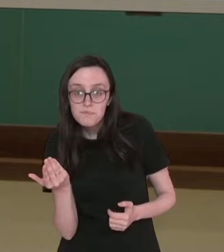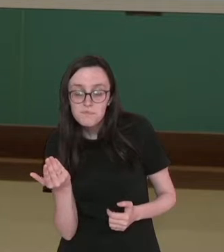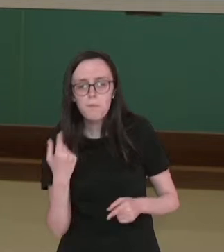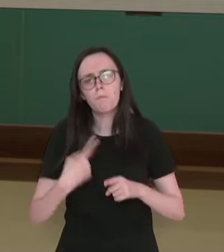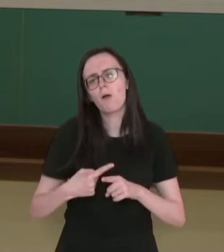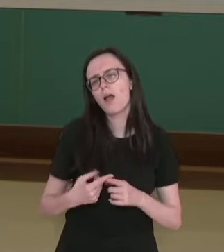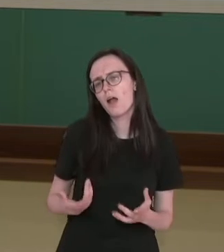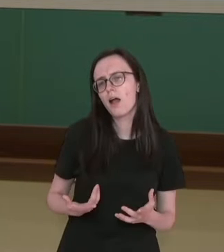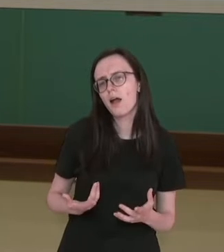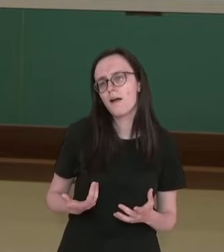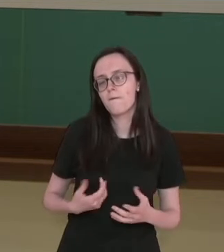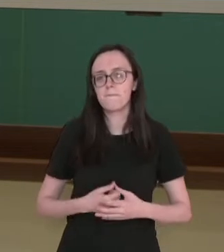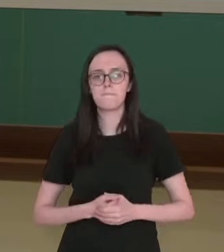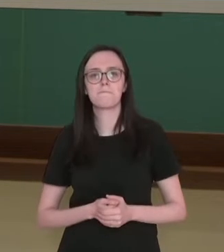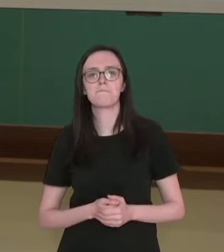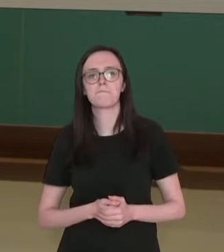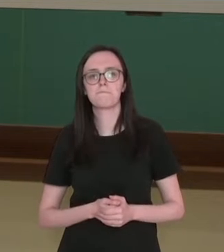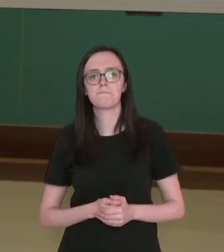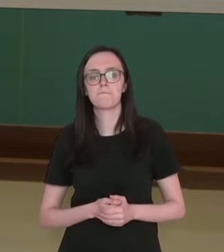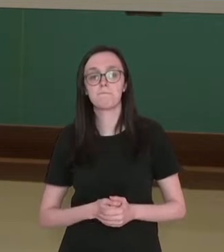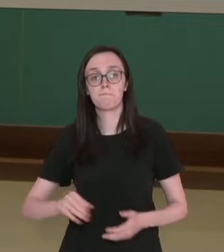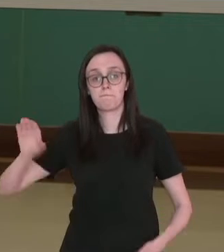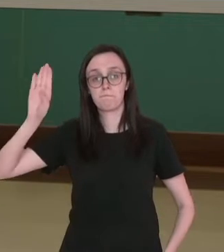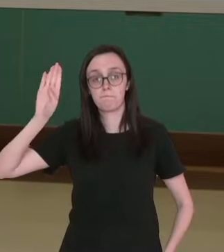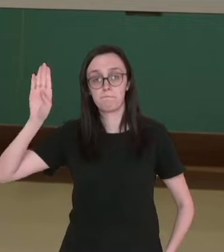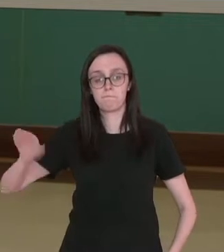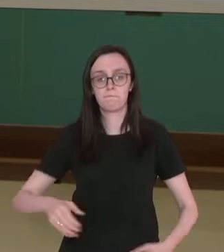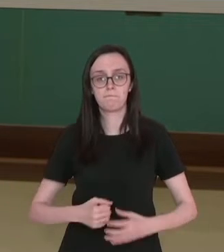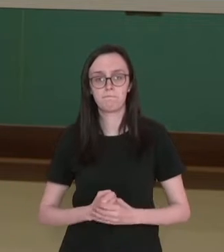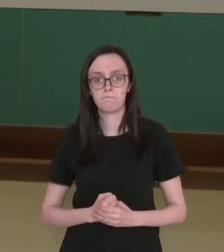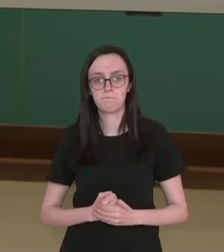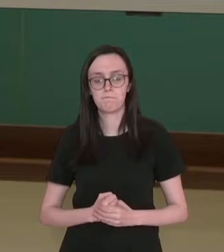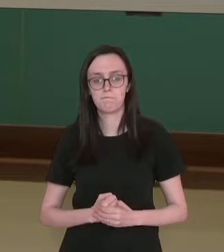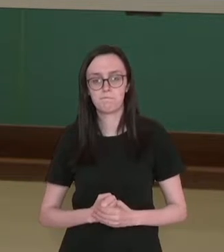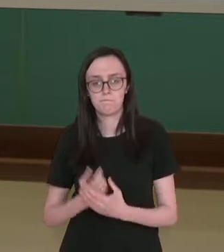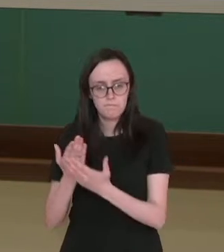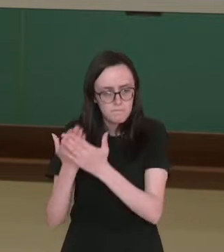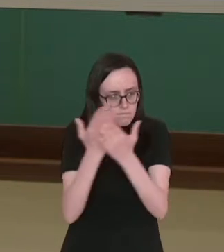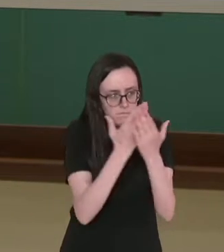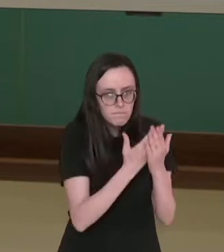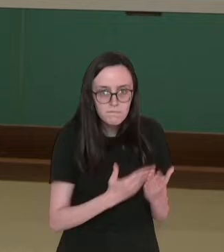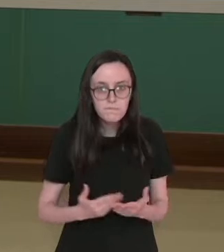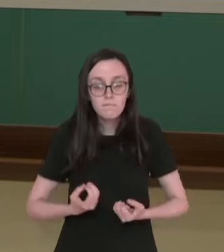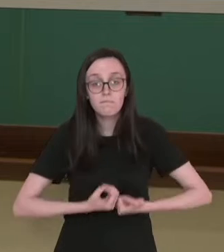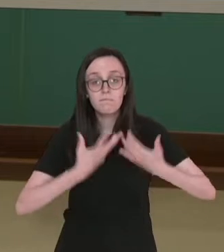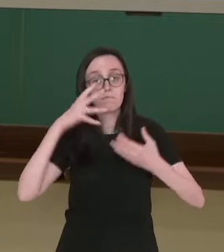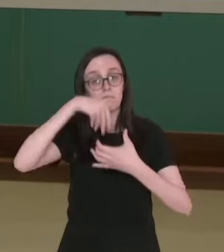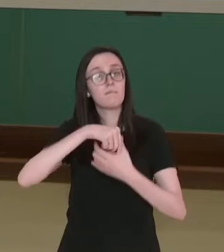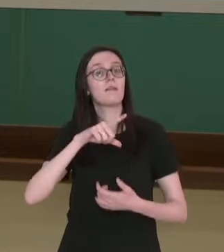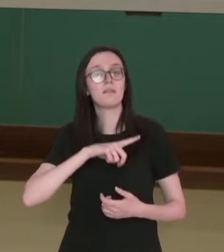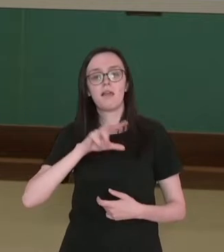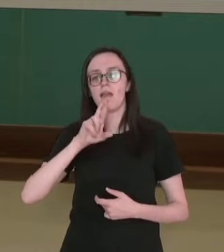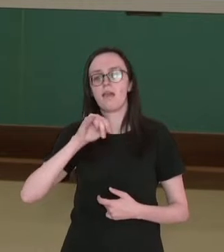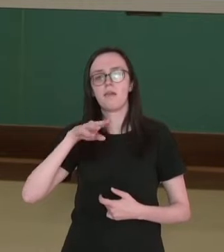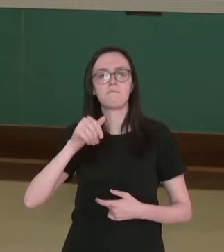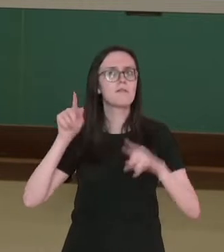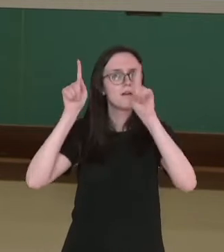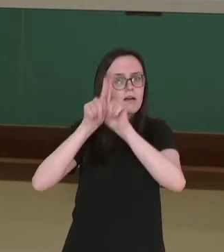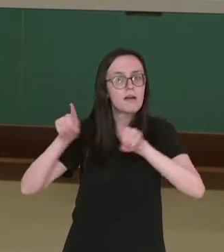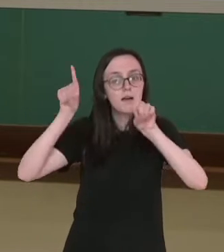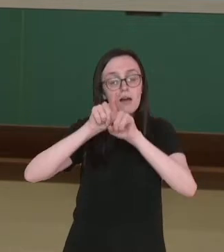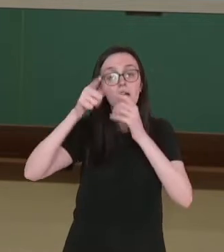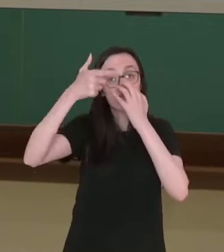Por quê? Na letra B, estudamos que no poema há presença de rimas. Releia a